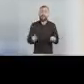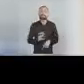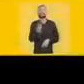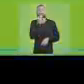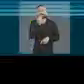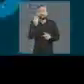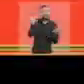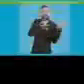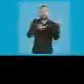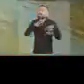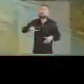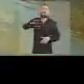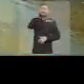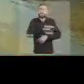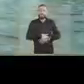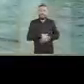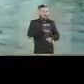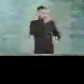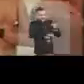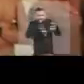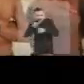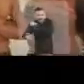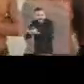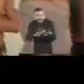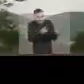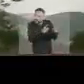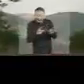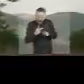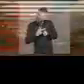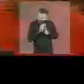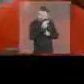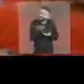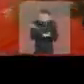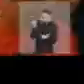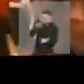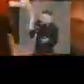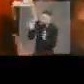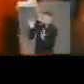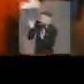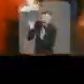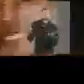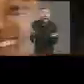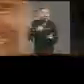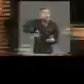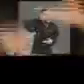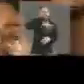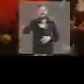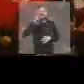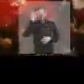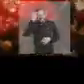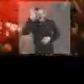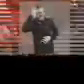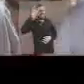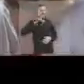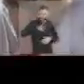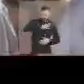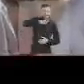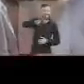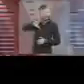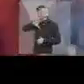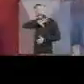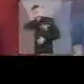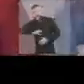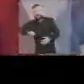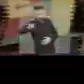oportunidades para todos Vamos vencer a violência Fala aí meu professor É na inteligência Na